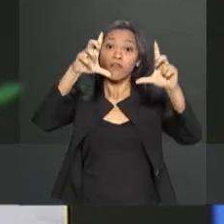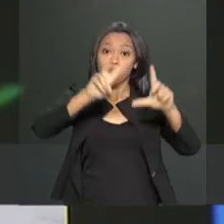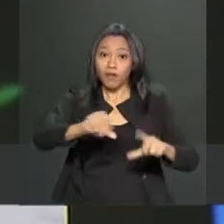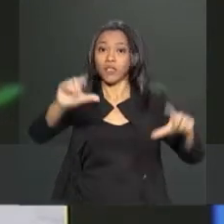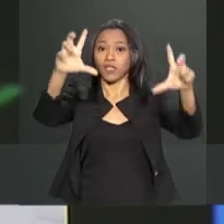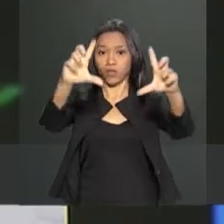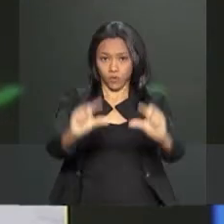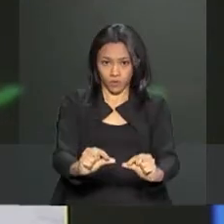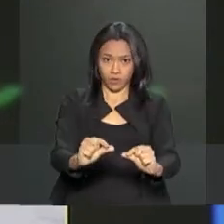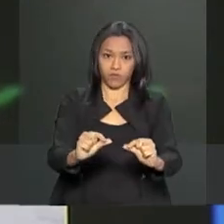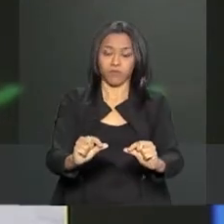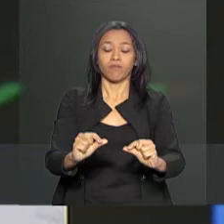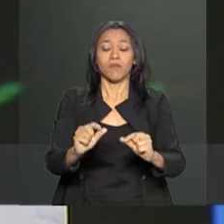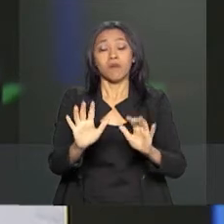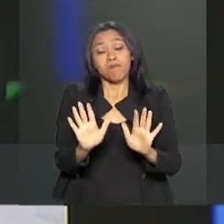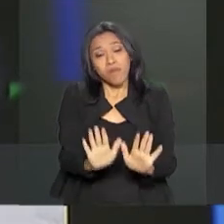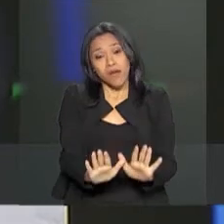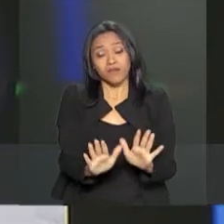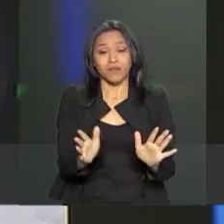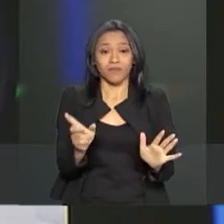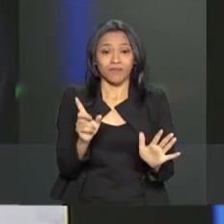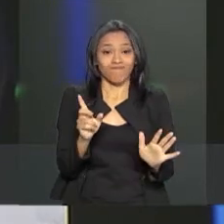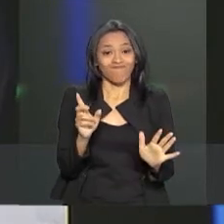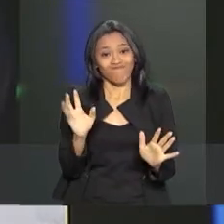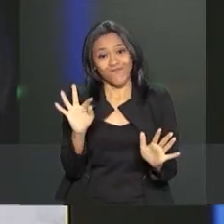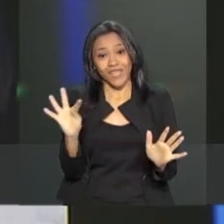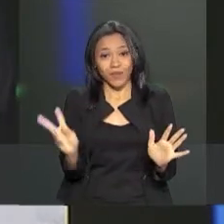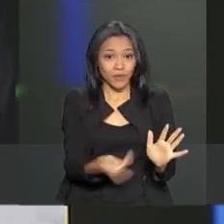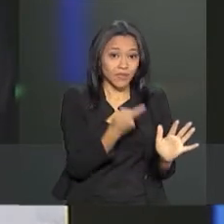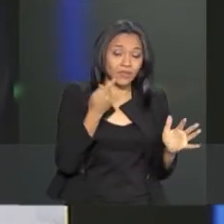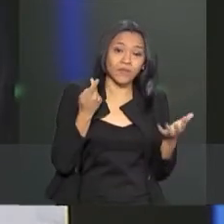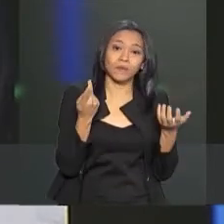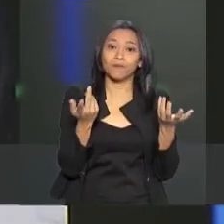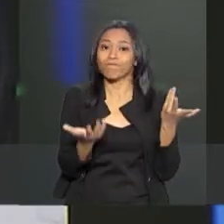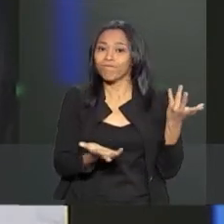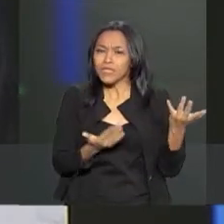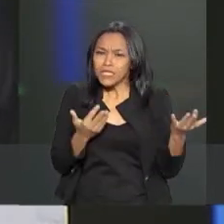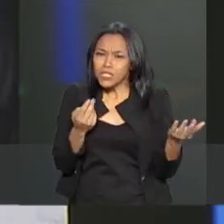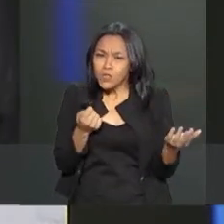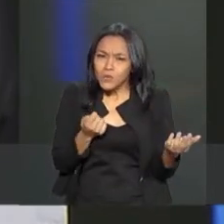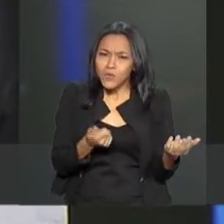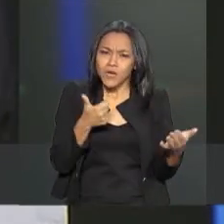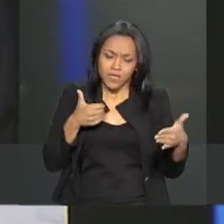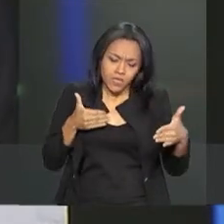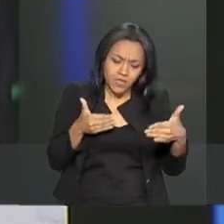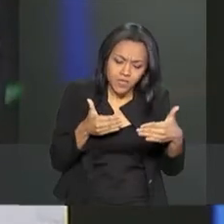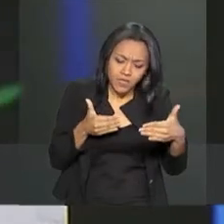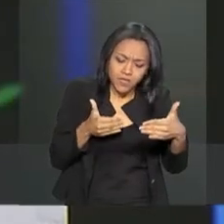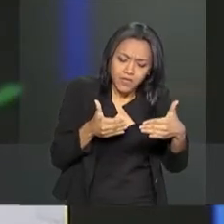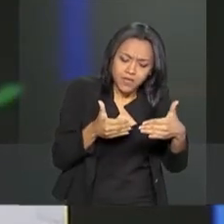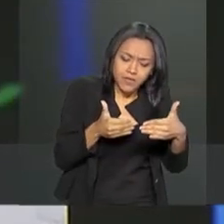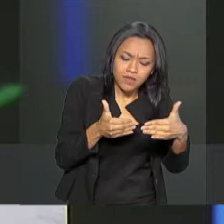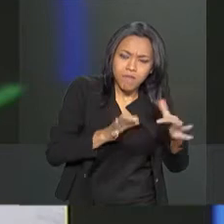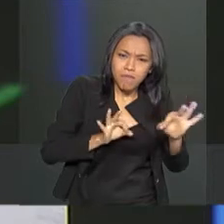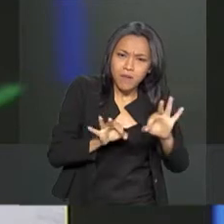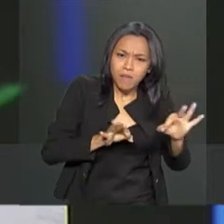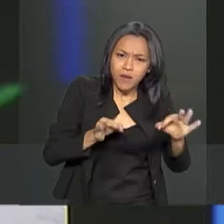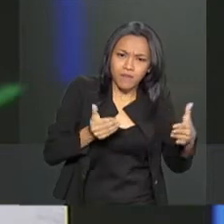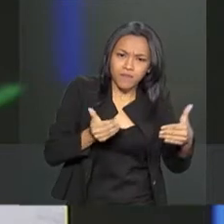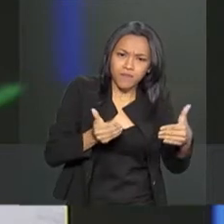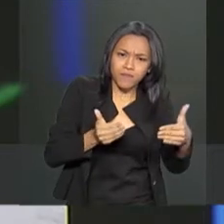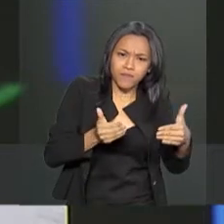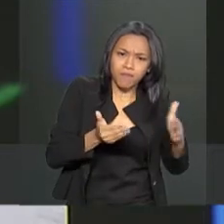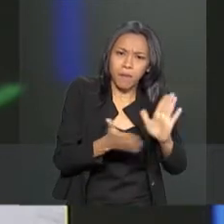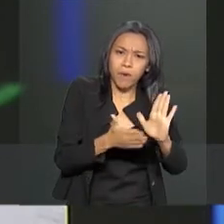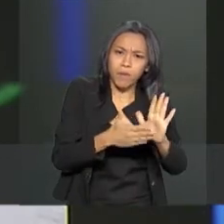extraordinariamente. Mas o fato é que, num dado momento, quando já estávamos aparelhados política e administrativamente,